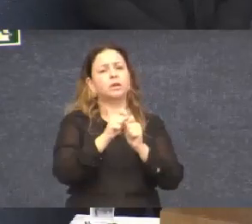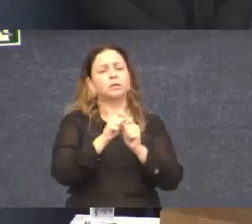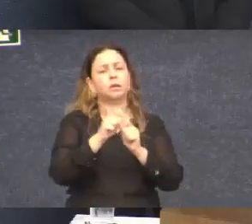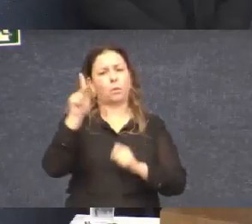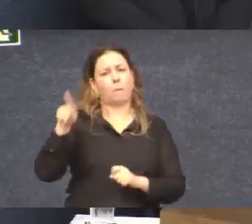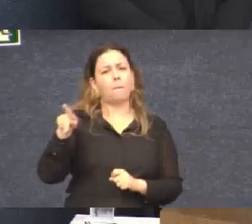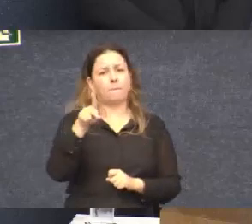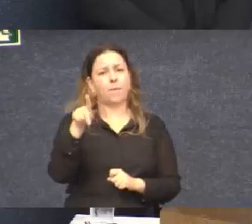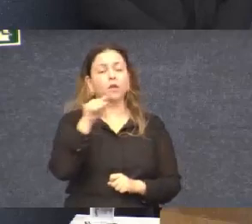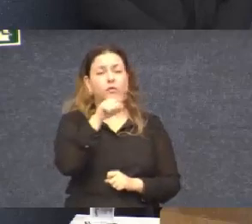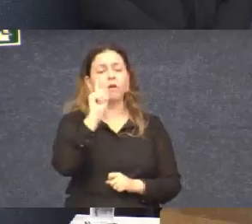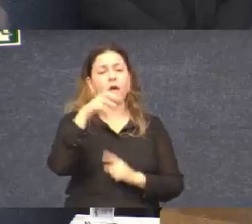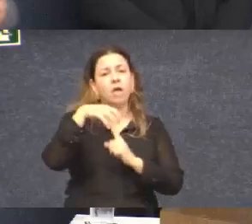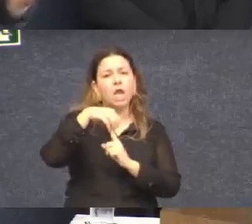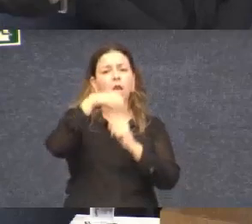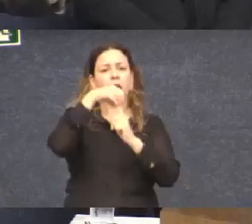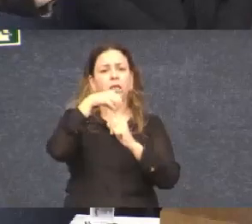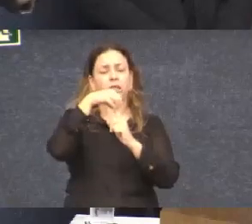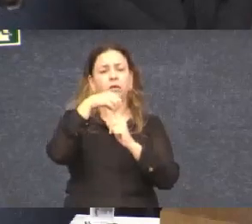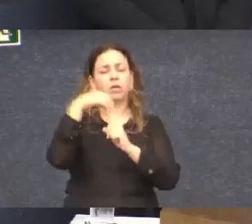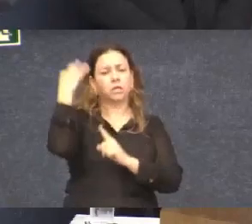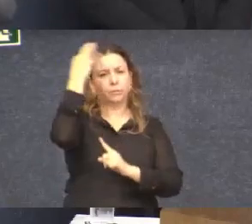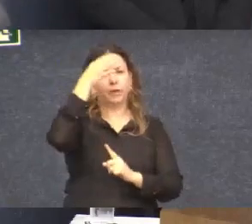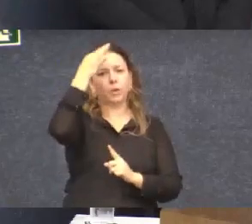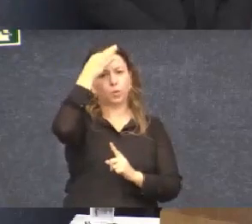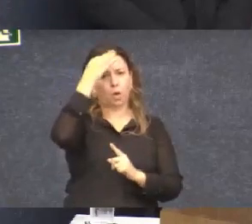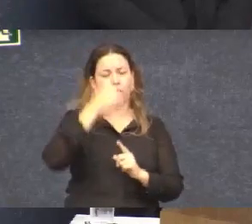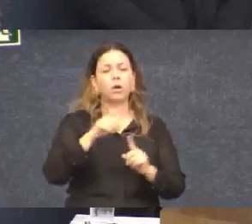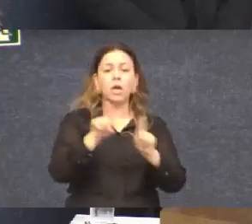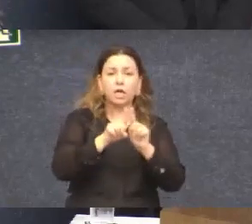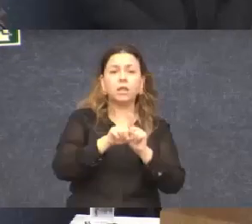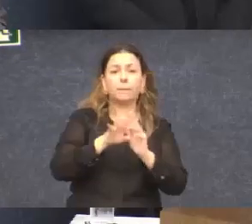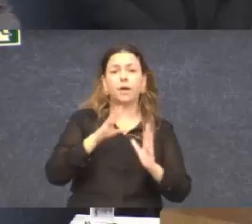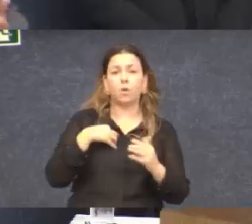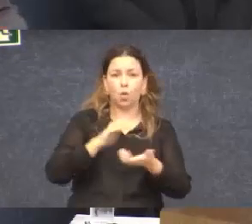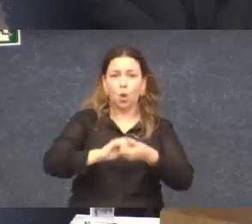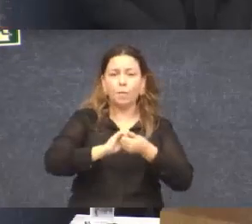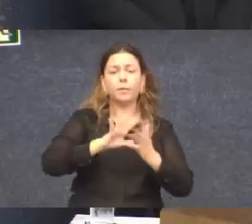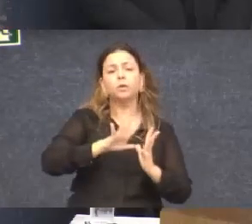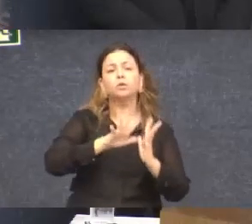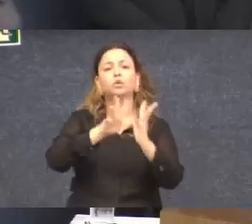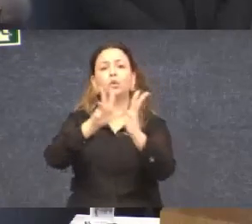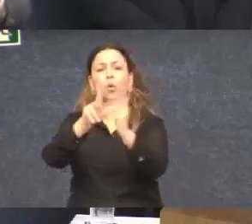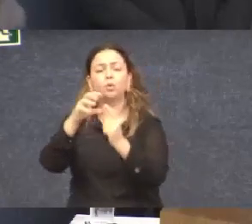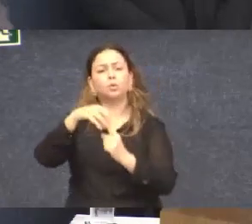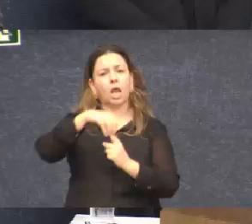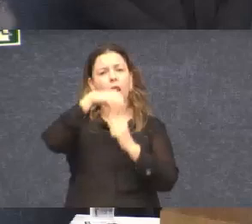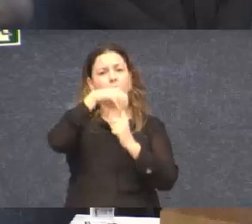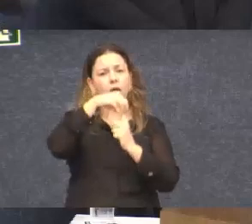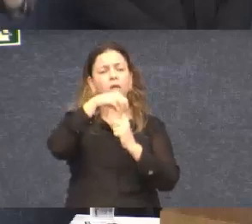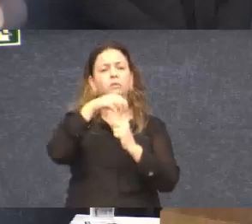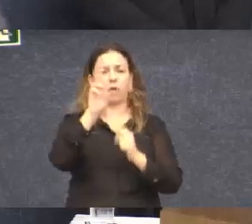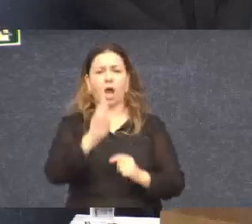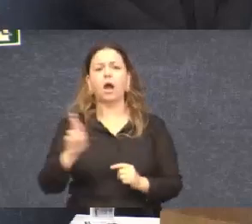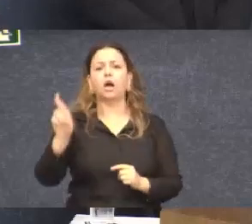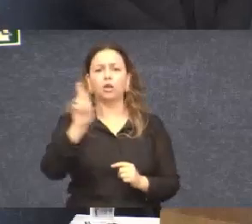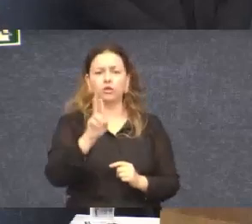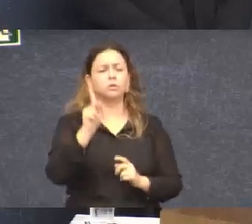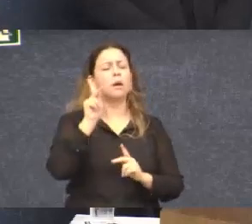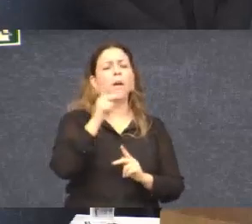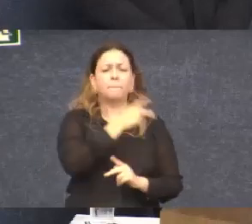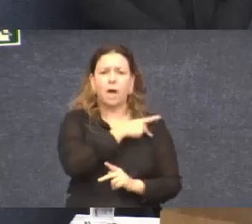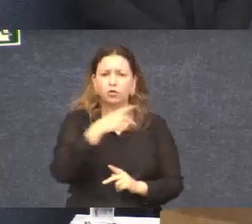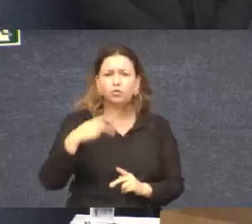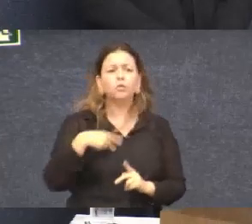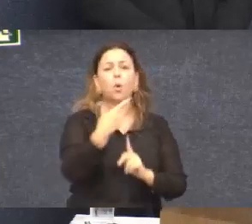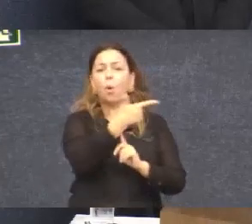como grande líder espiritual que é, e na sua pessoa eu cumprimento todos os líderes aqui religiosos, né, pastores e de outras